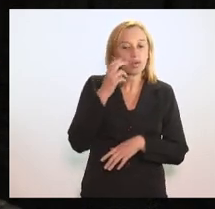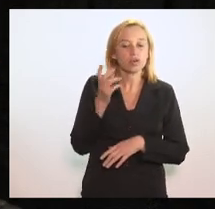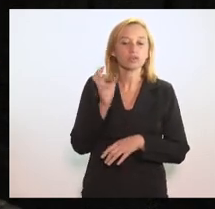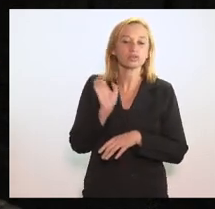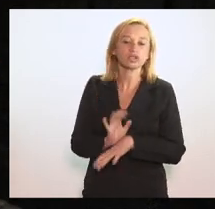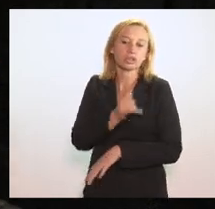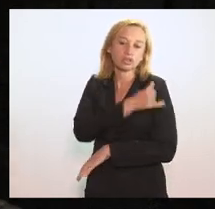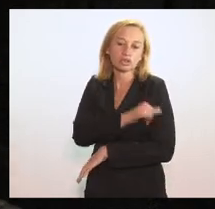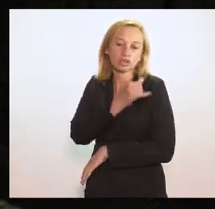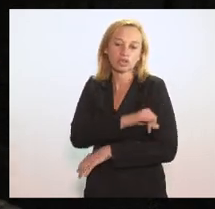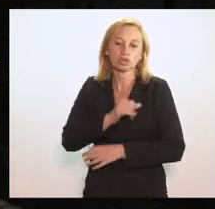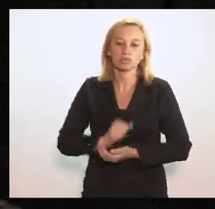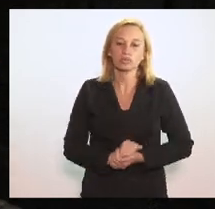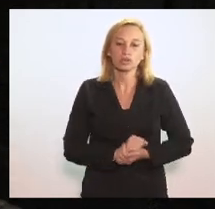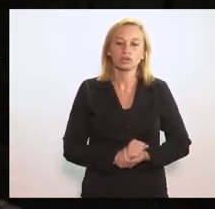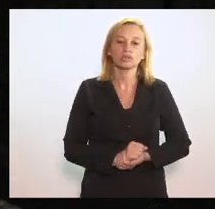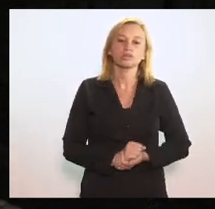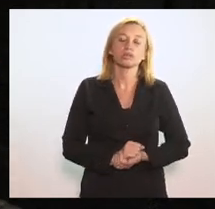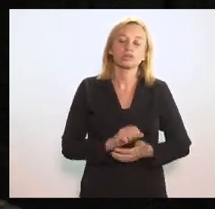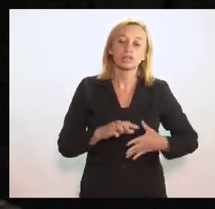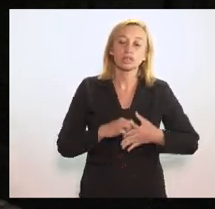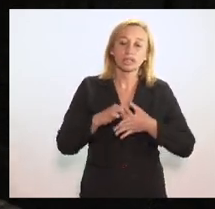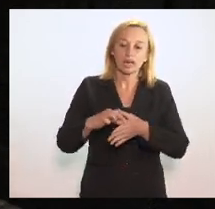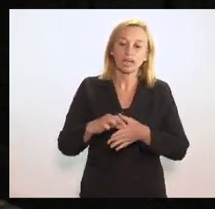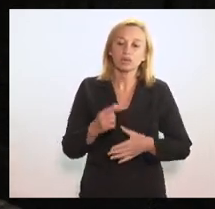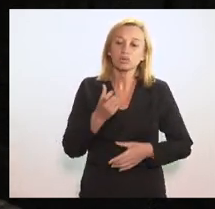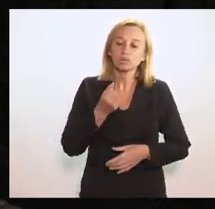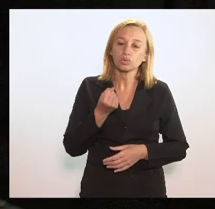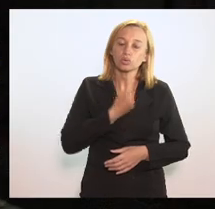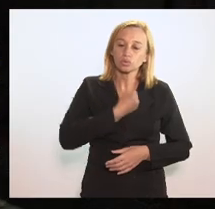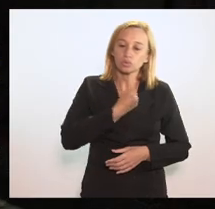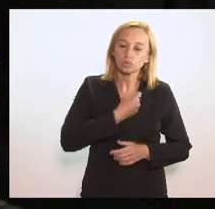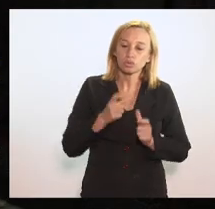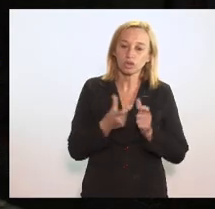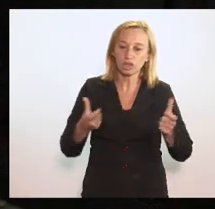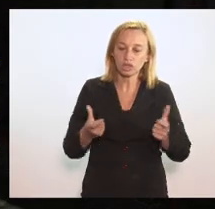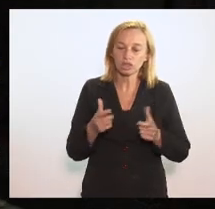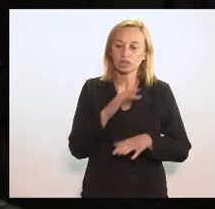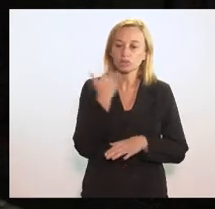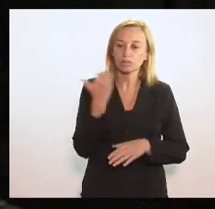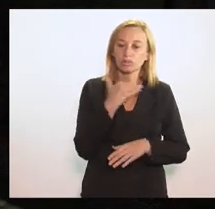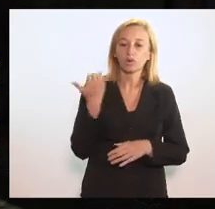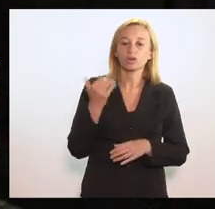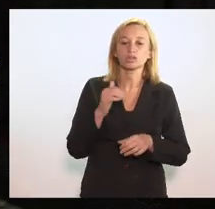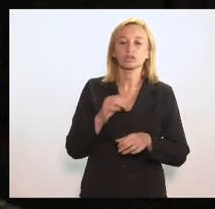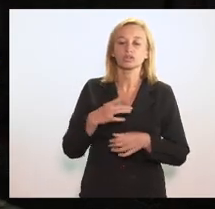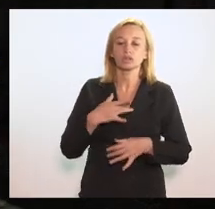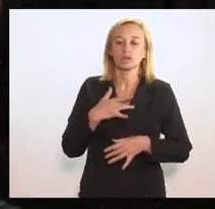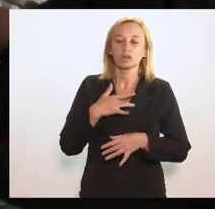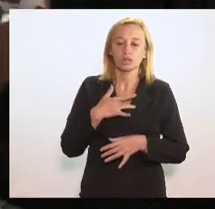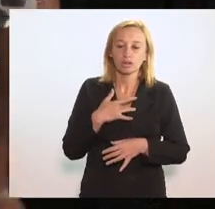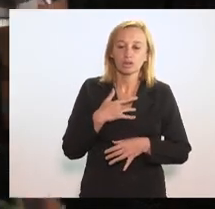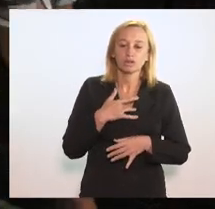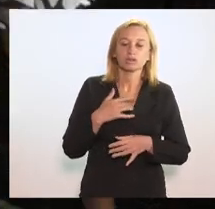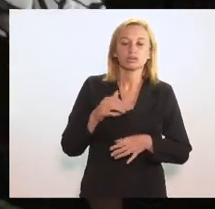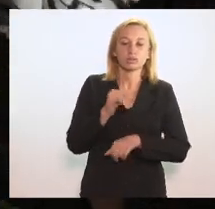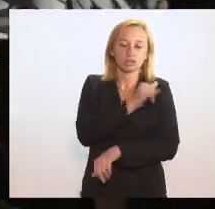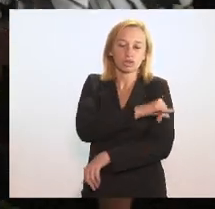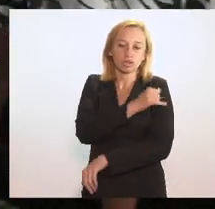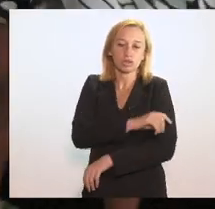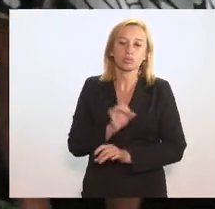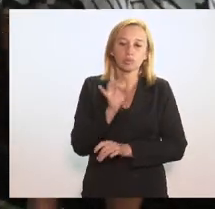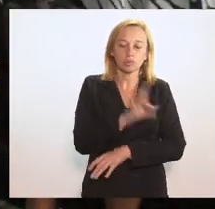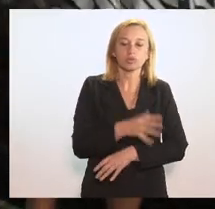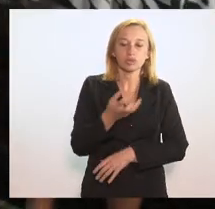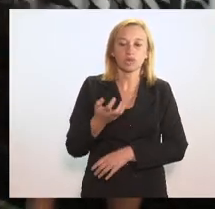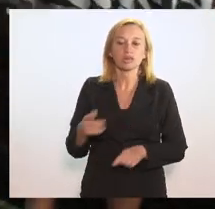do porte do Rio de Janeiro lidere o ranking de tuberculose e de morte por tuberculose no Rio de Janeiro. E, por último, deputado André, eu